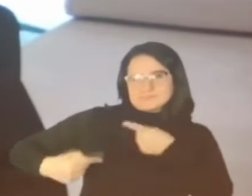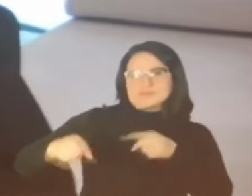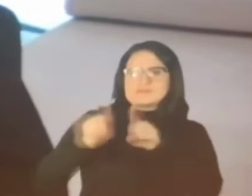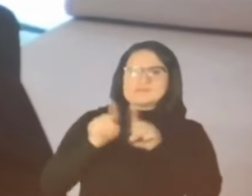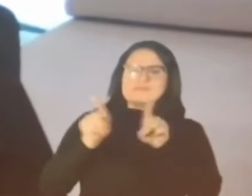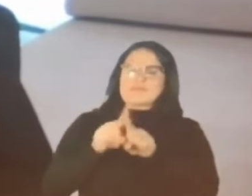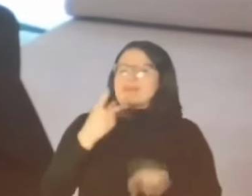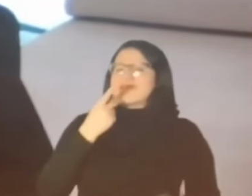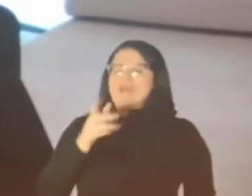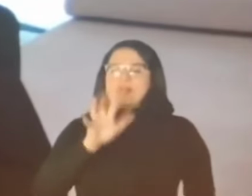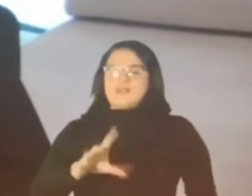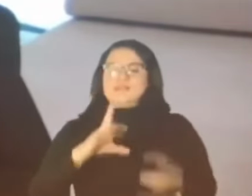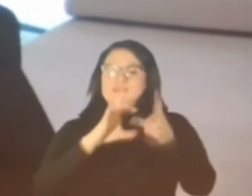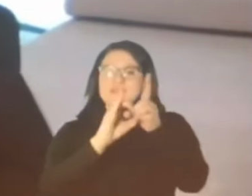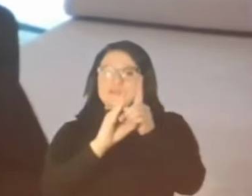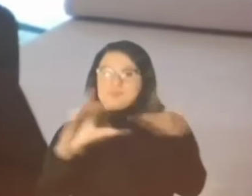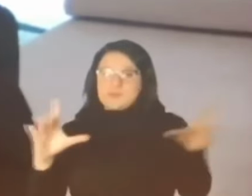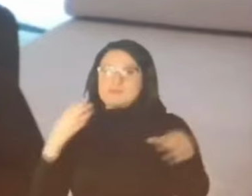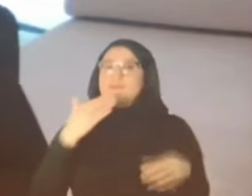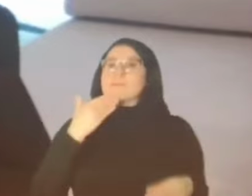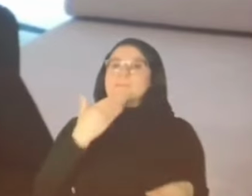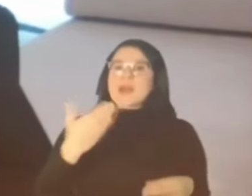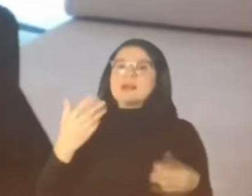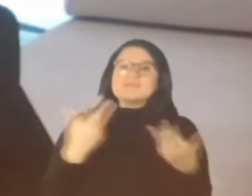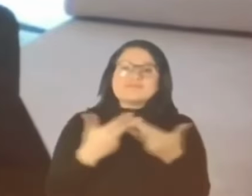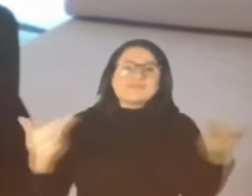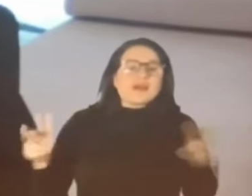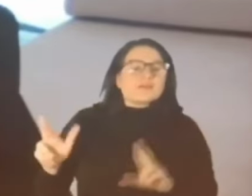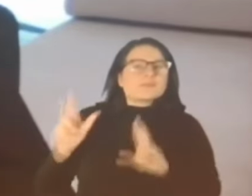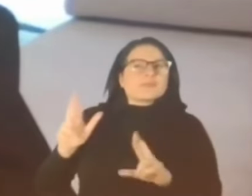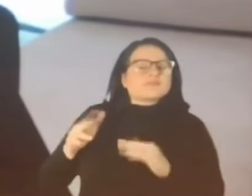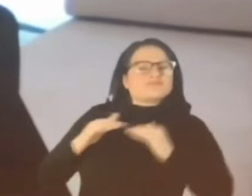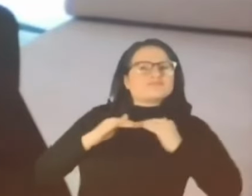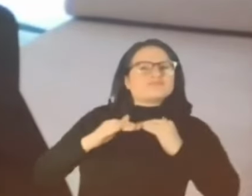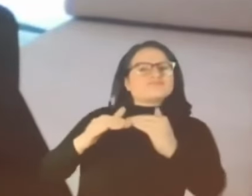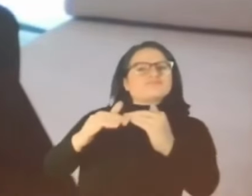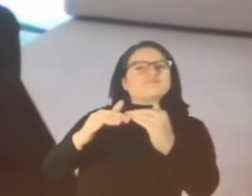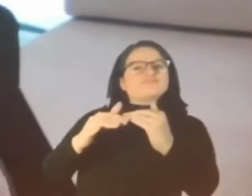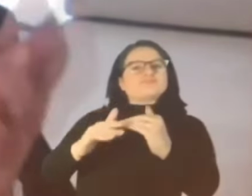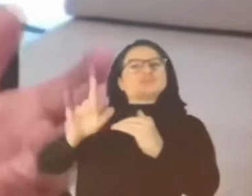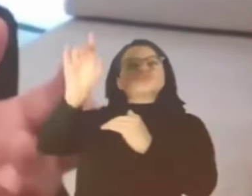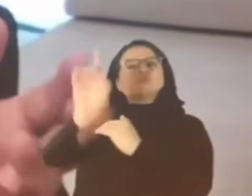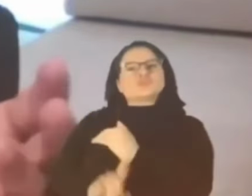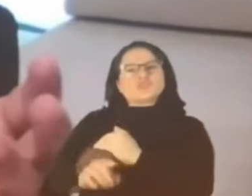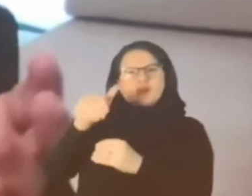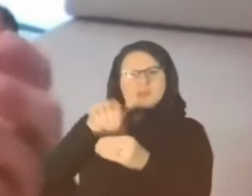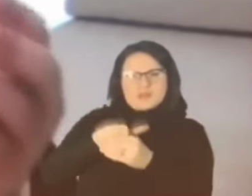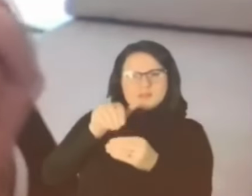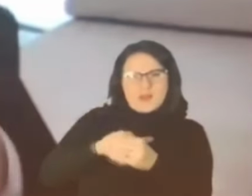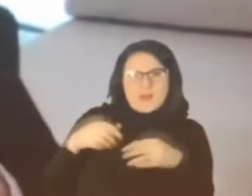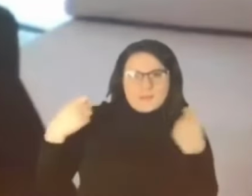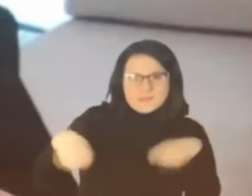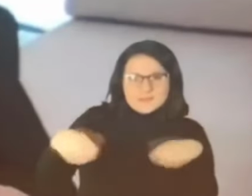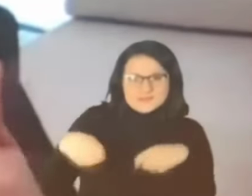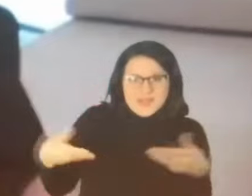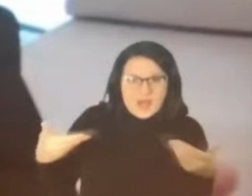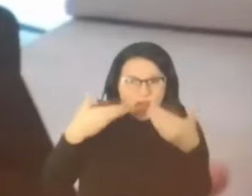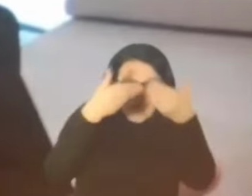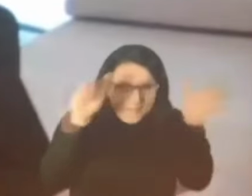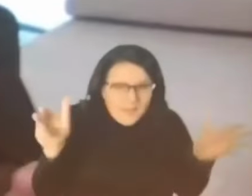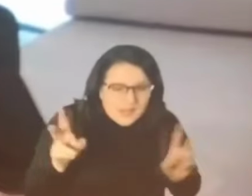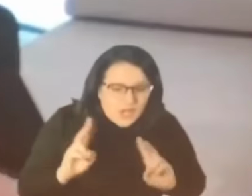democracia pede expectativas estabilizadas e o direito eleitoral ele precisa não ser essa obra aberta, de prática